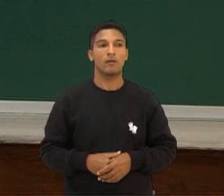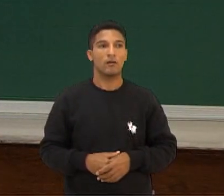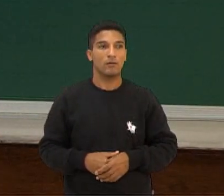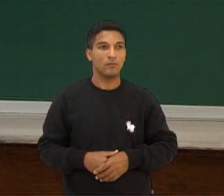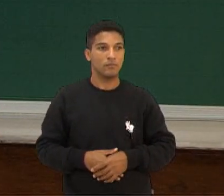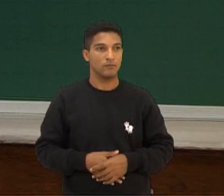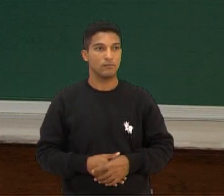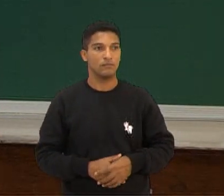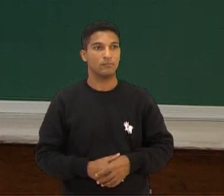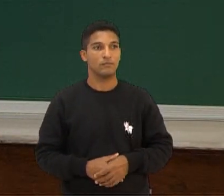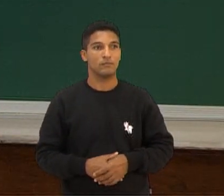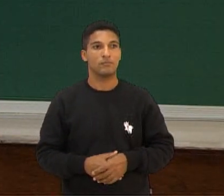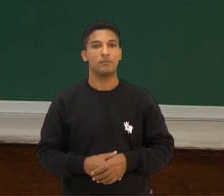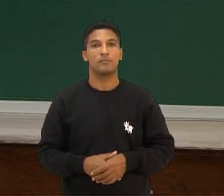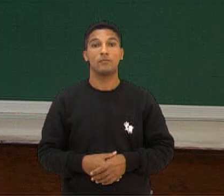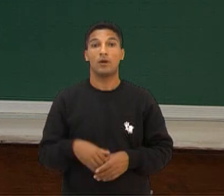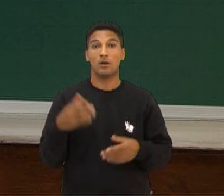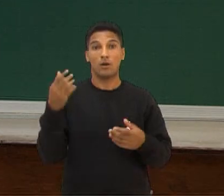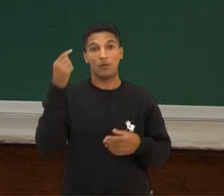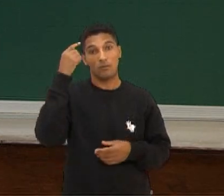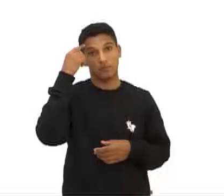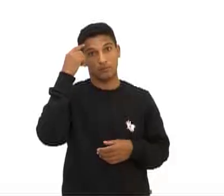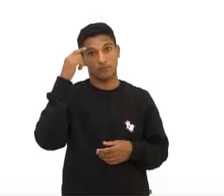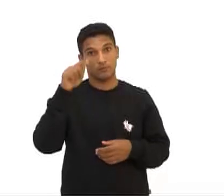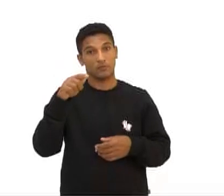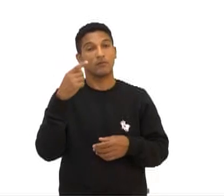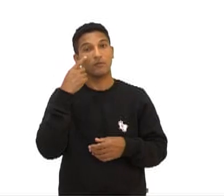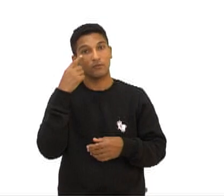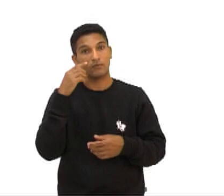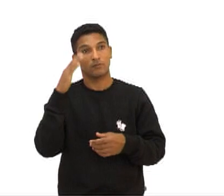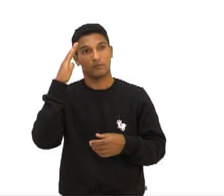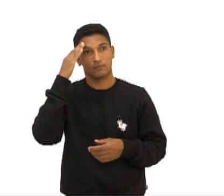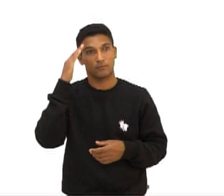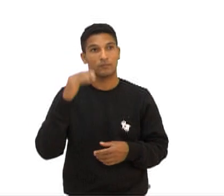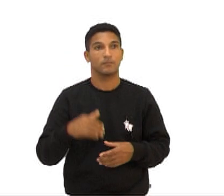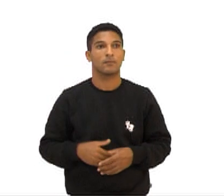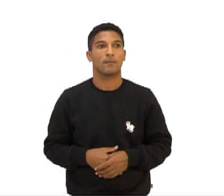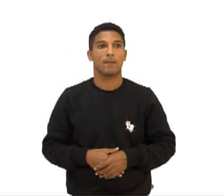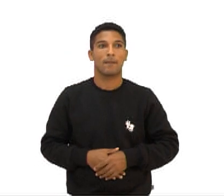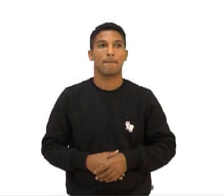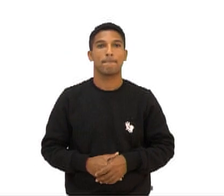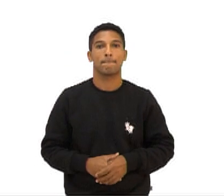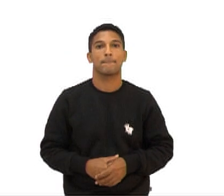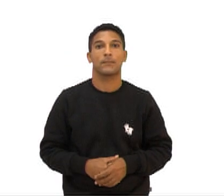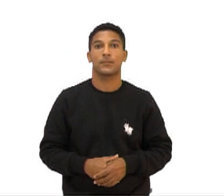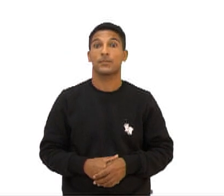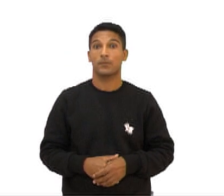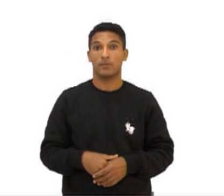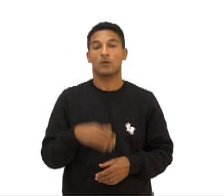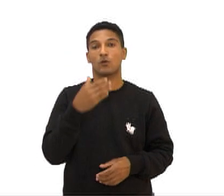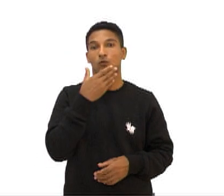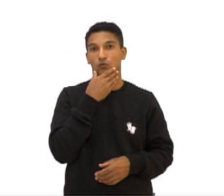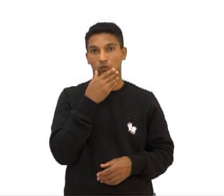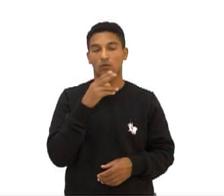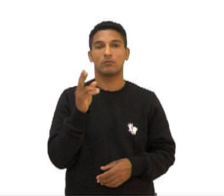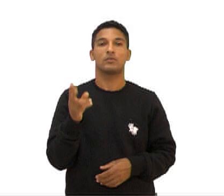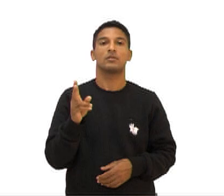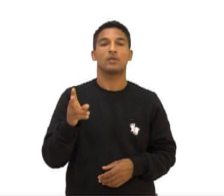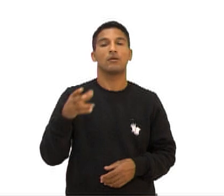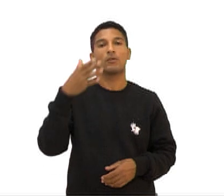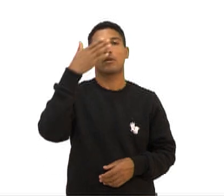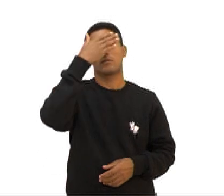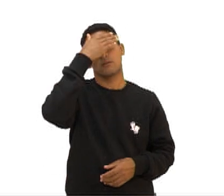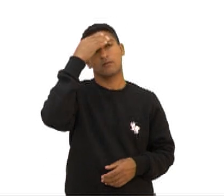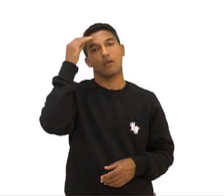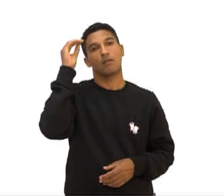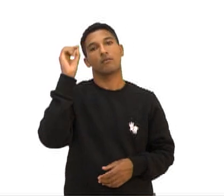Então, vamos lá pensar um pouquinho, ver se vocês entenderam. Os homens sempre se esquecem de que somos